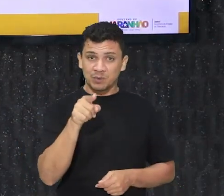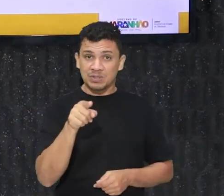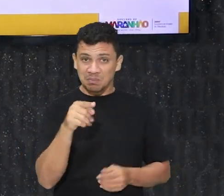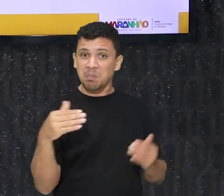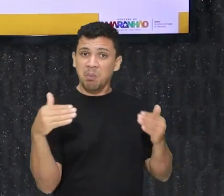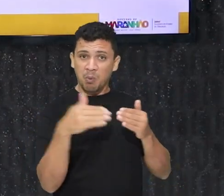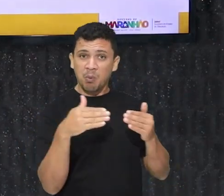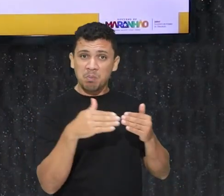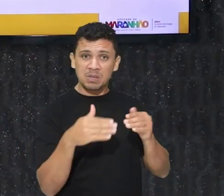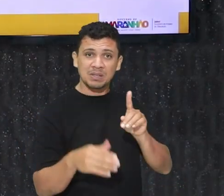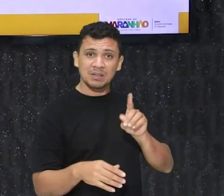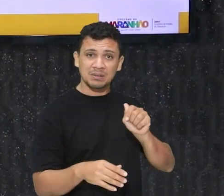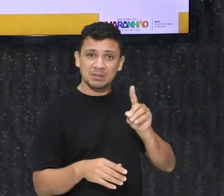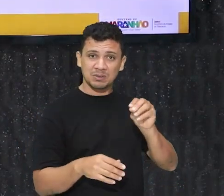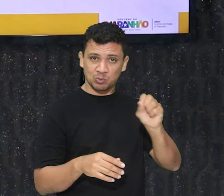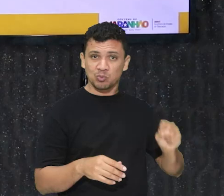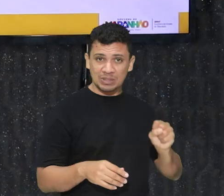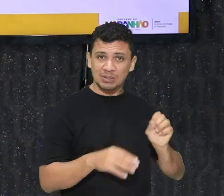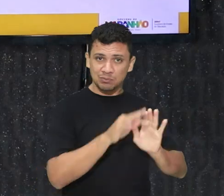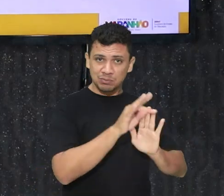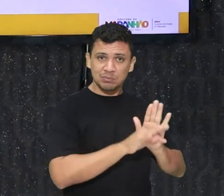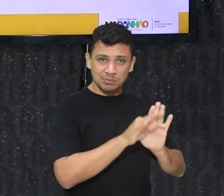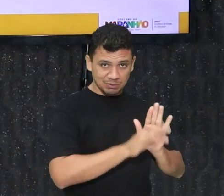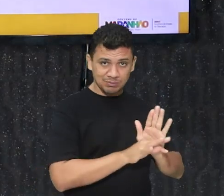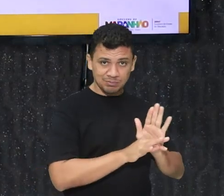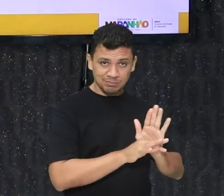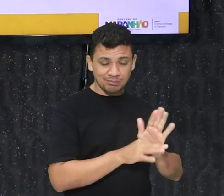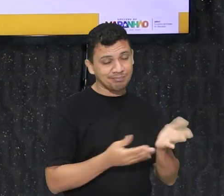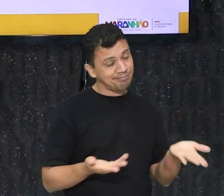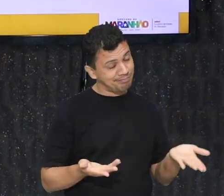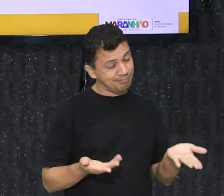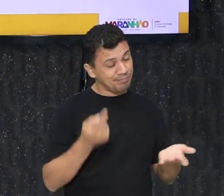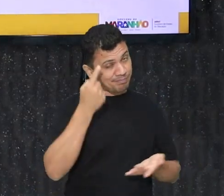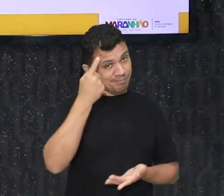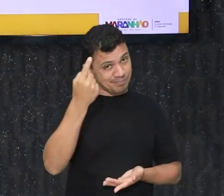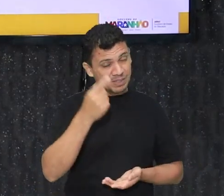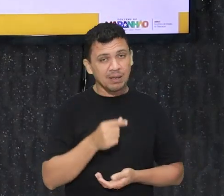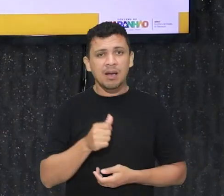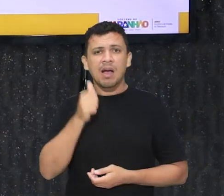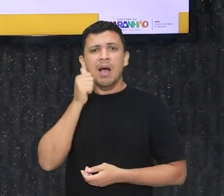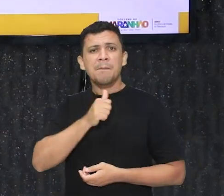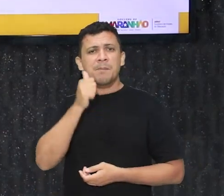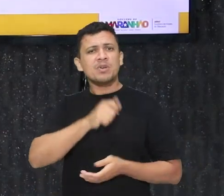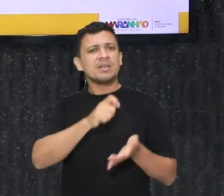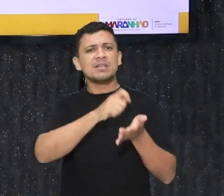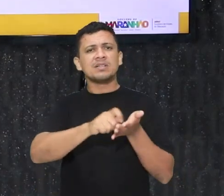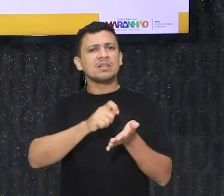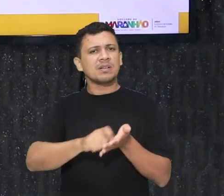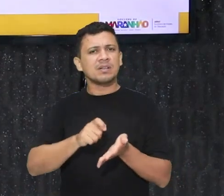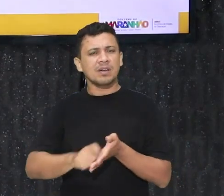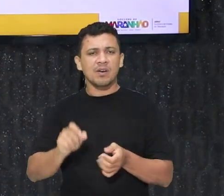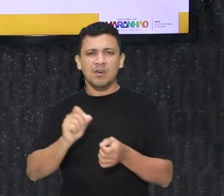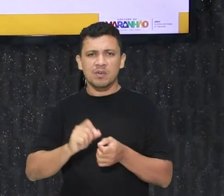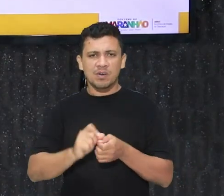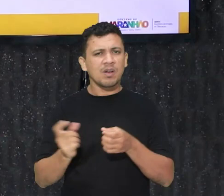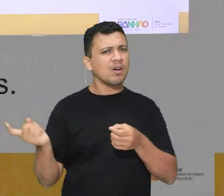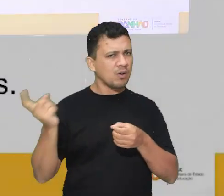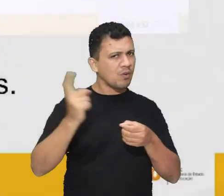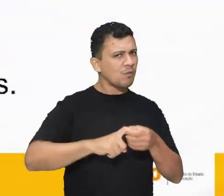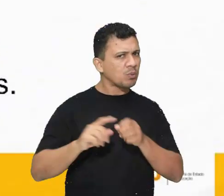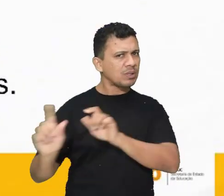dados apresentados, comentados nesse texto? Então, o que a autora aí faz? Deixa eu voltar aqui para você ver